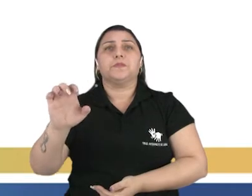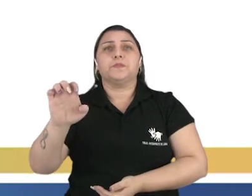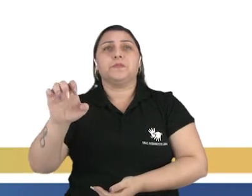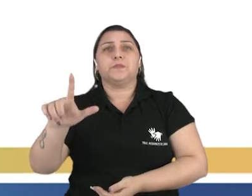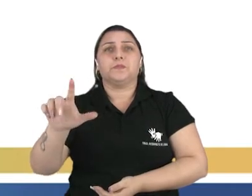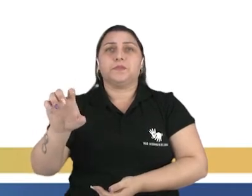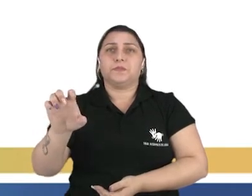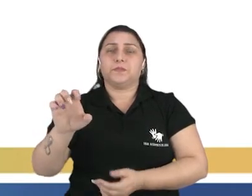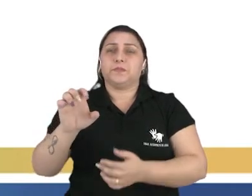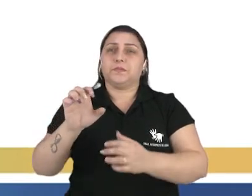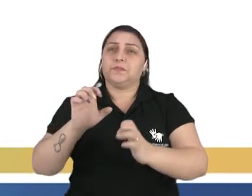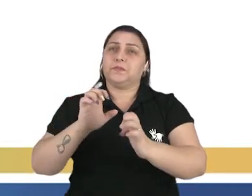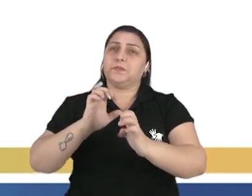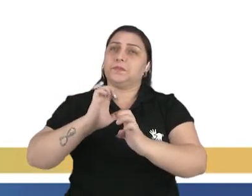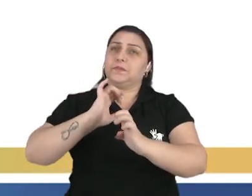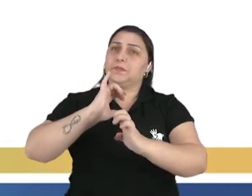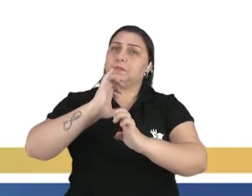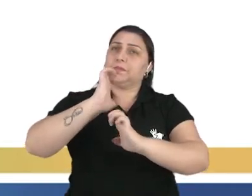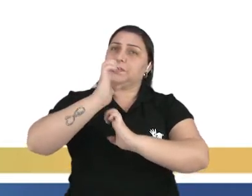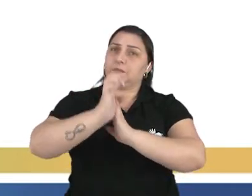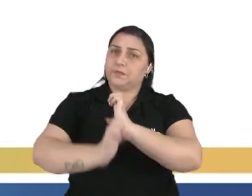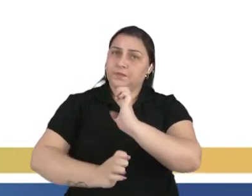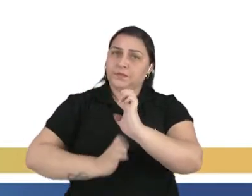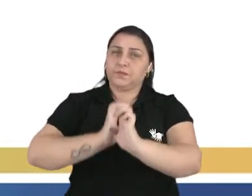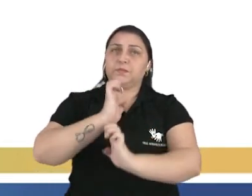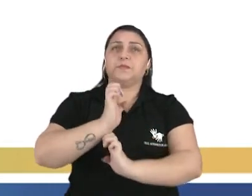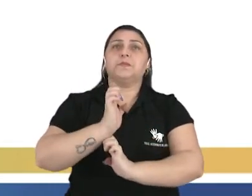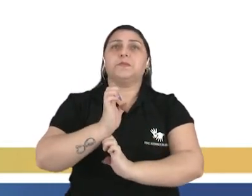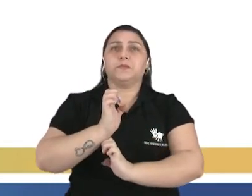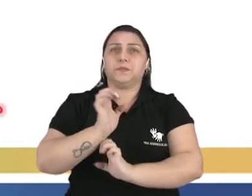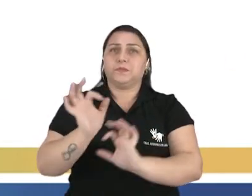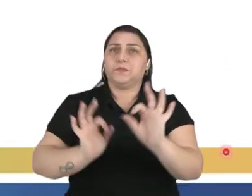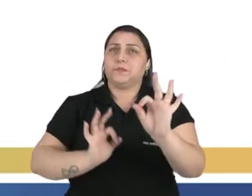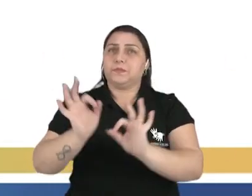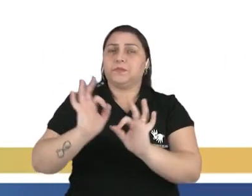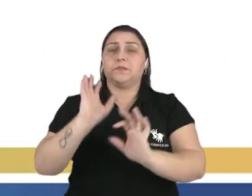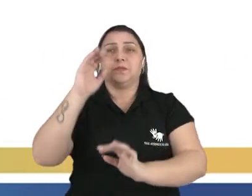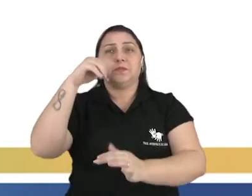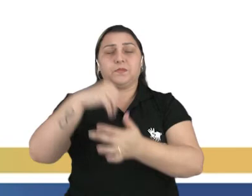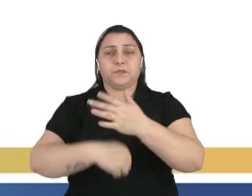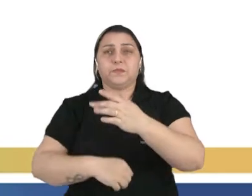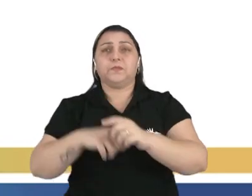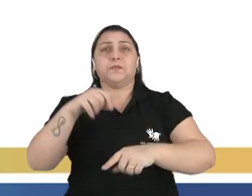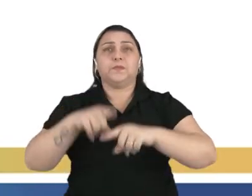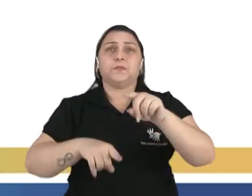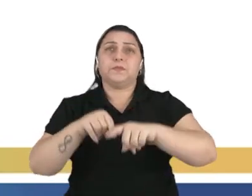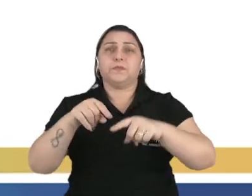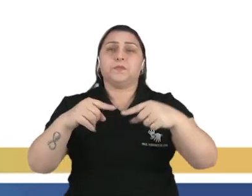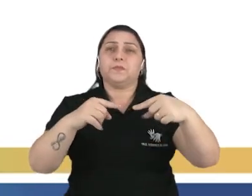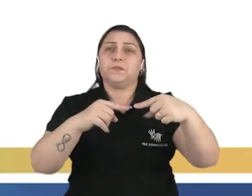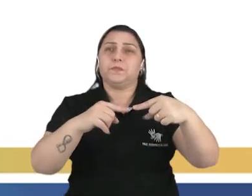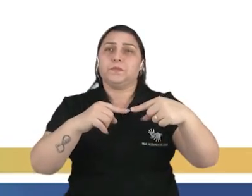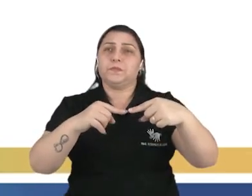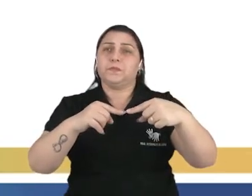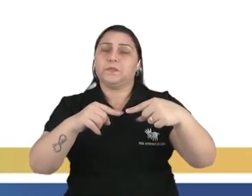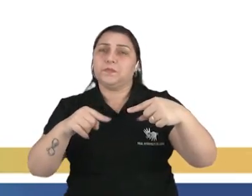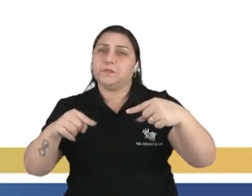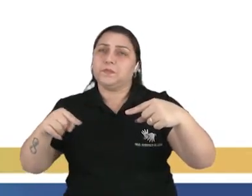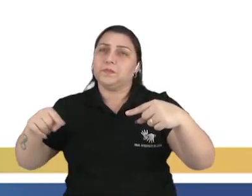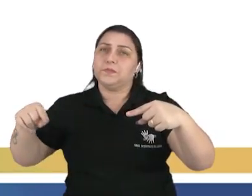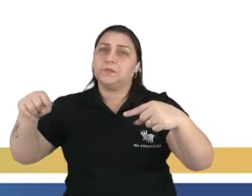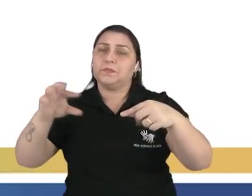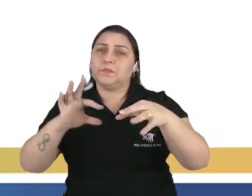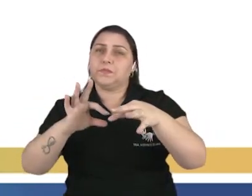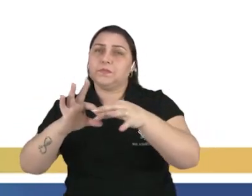conceito na tela para vocês. Né? Corrente elétrica é o movimento ordenado de elétrons dentro de um material condutor. Vão ser